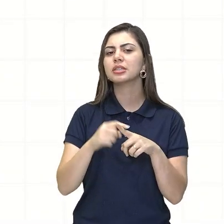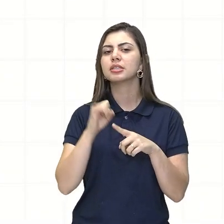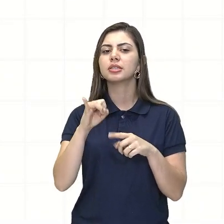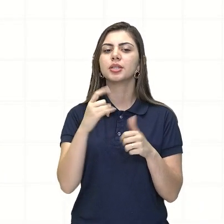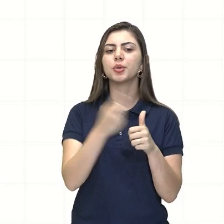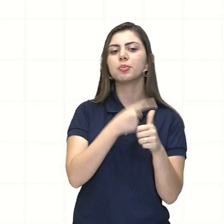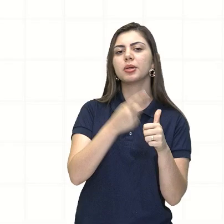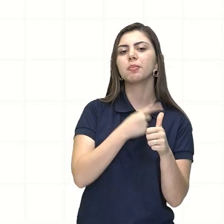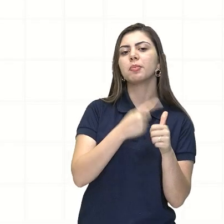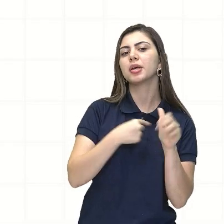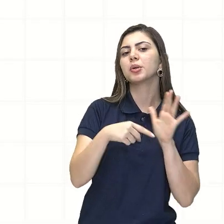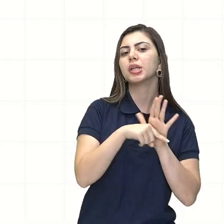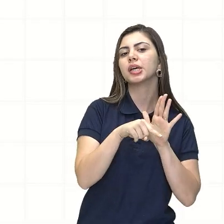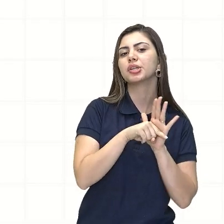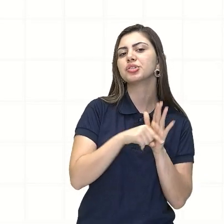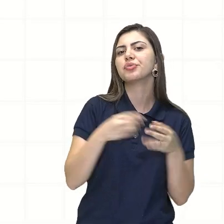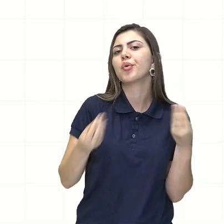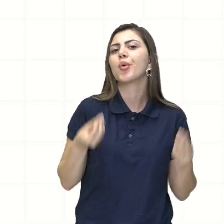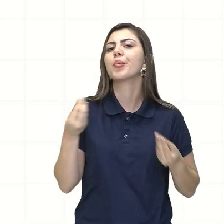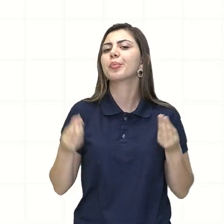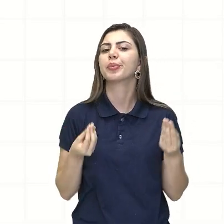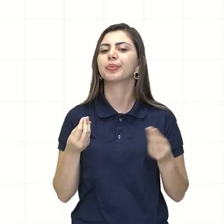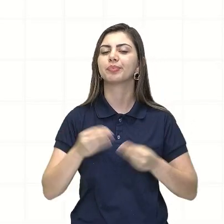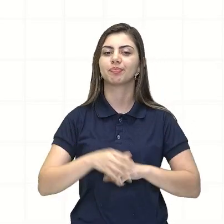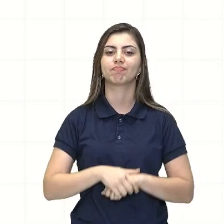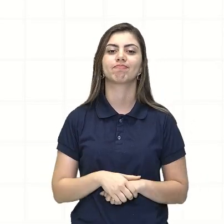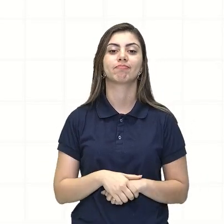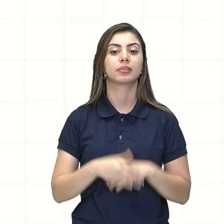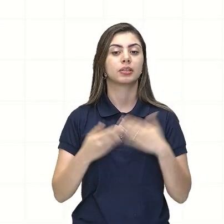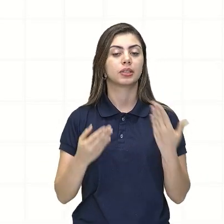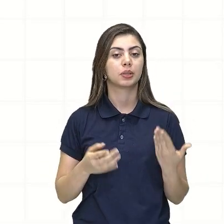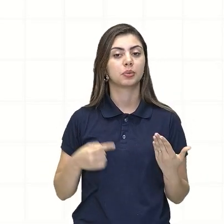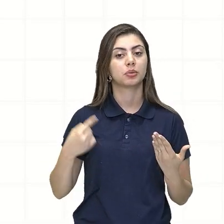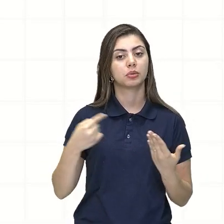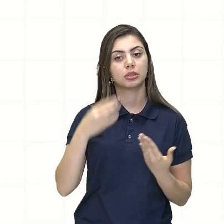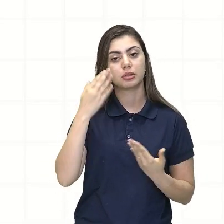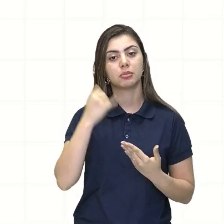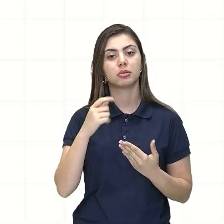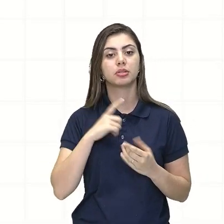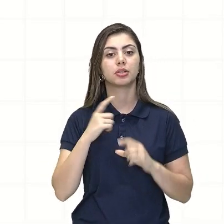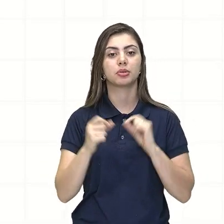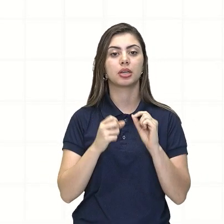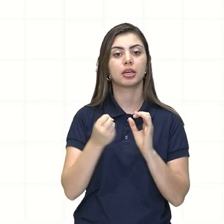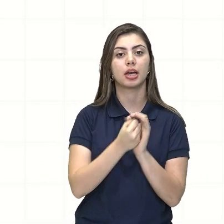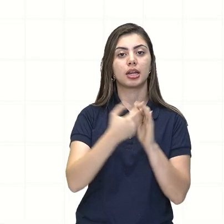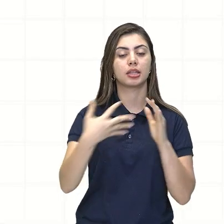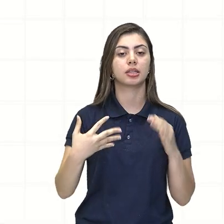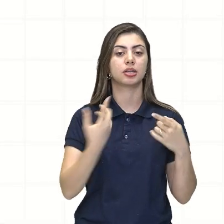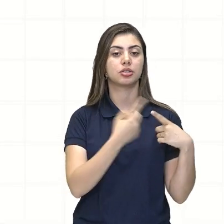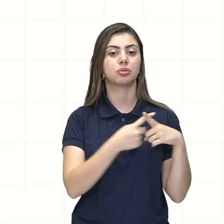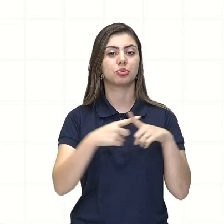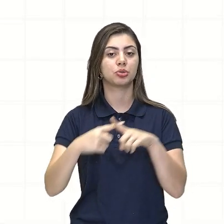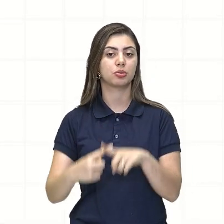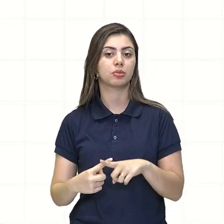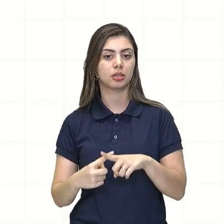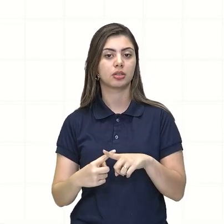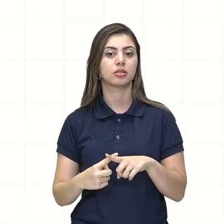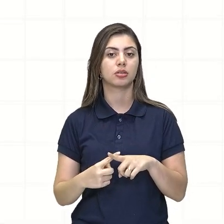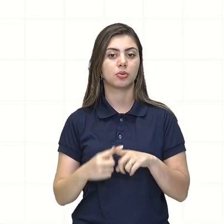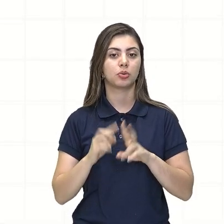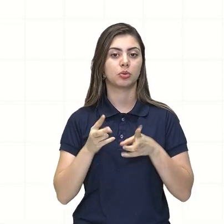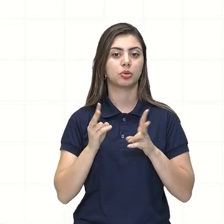primeiro fator é negativo? Para preservar a propriedade comutativa da multiplicação, ou